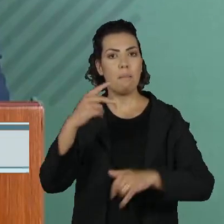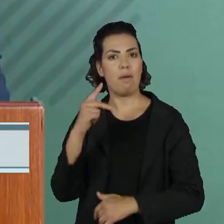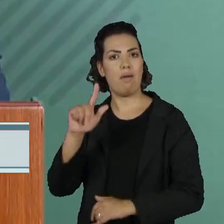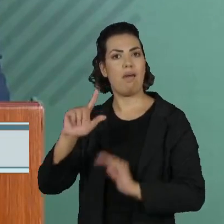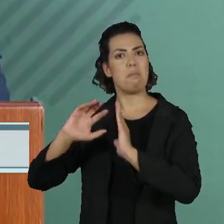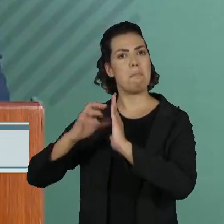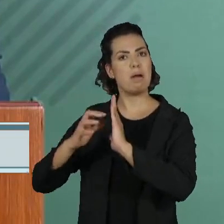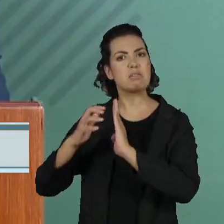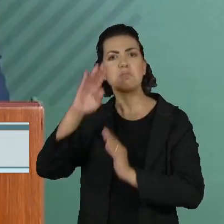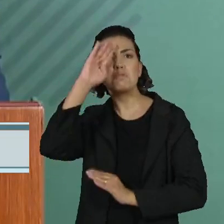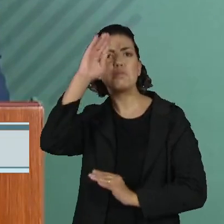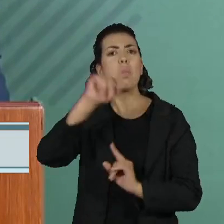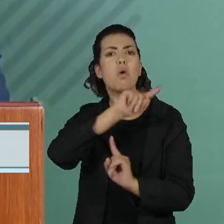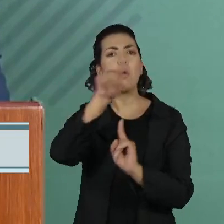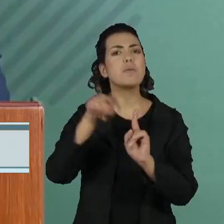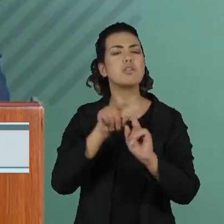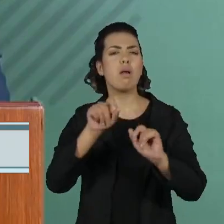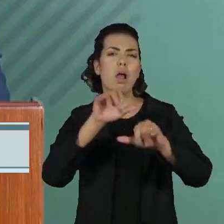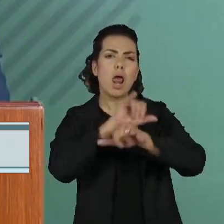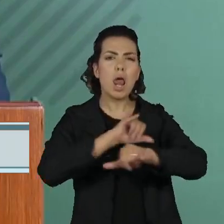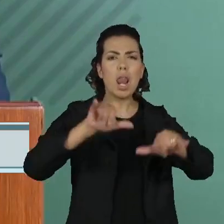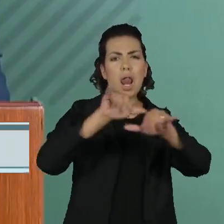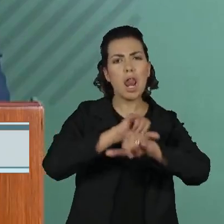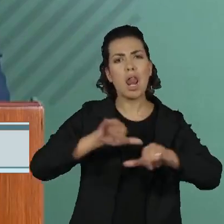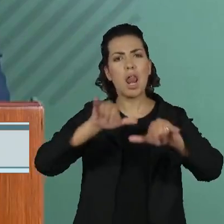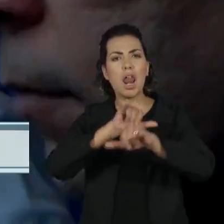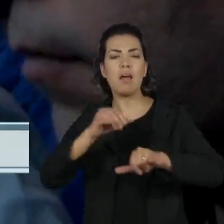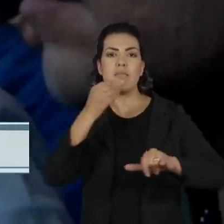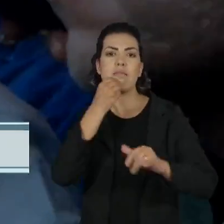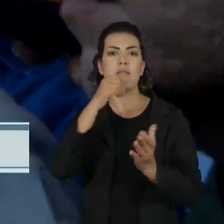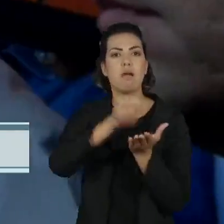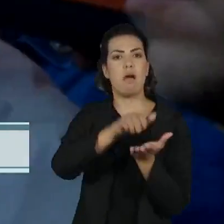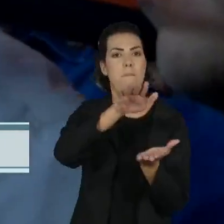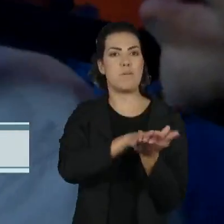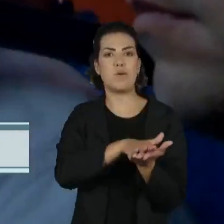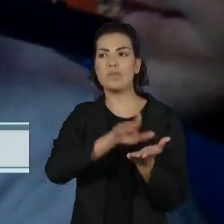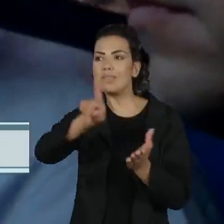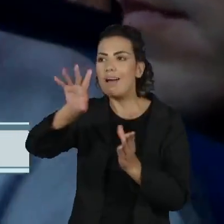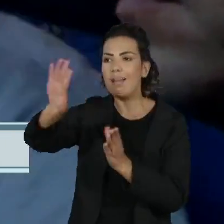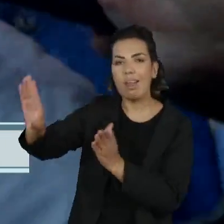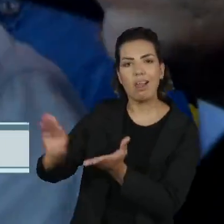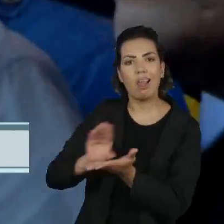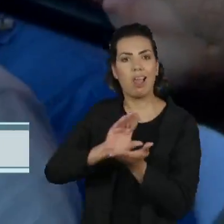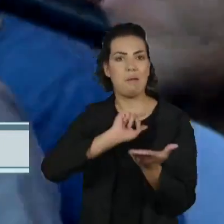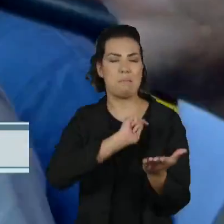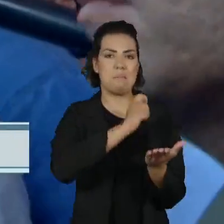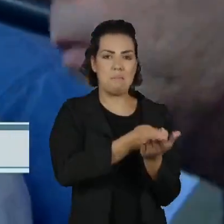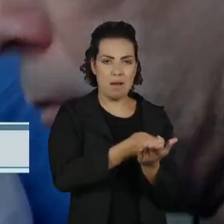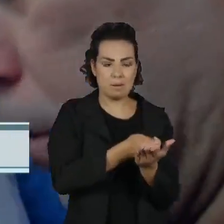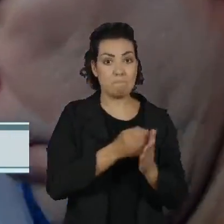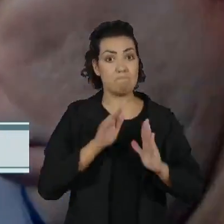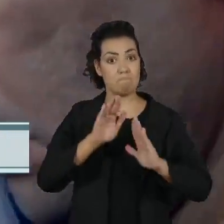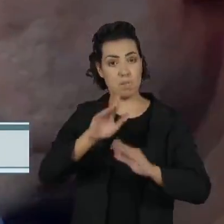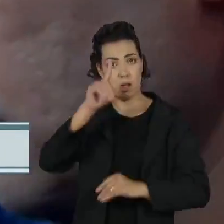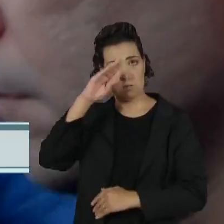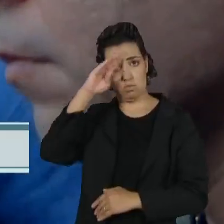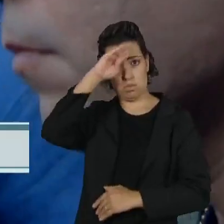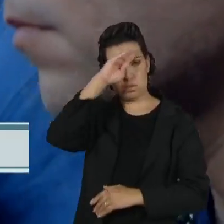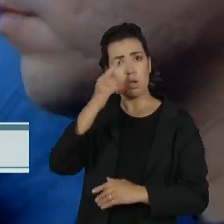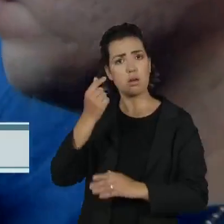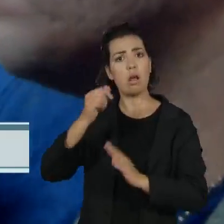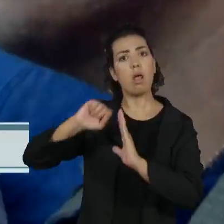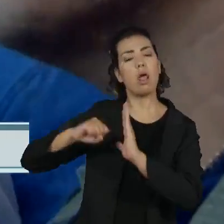para impulsionar uma campanha de arrecadação para o pagamento de multas os 17 milhões arrecadados pelo ex-presidente no pics